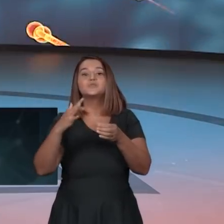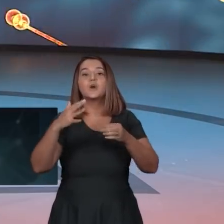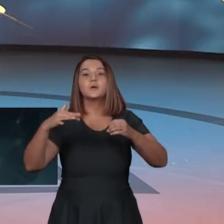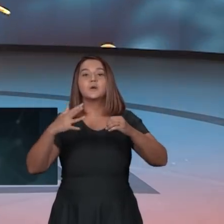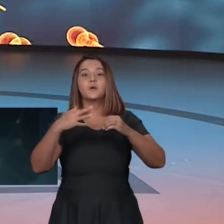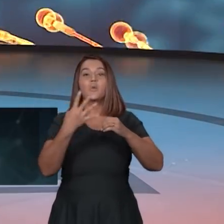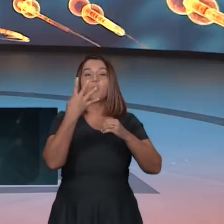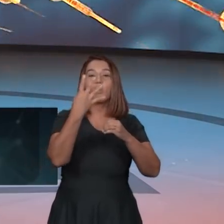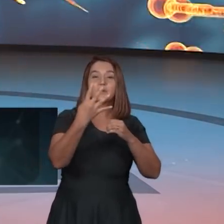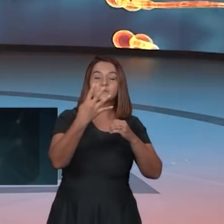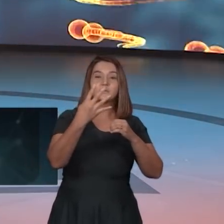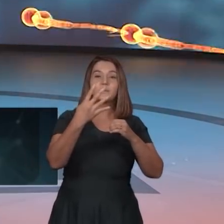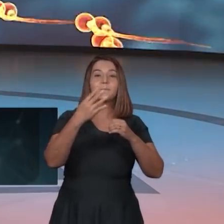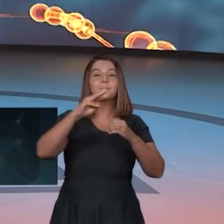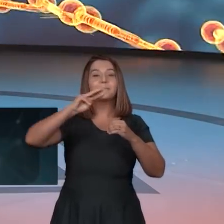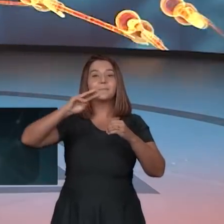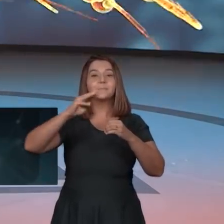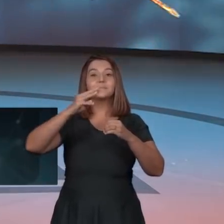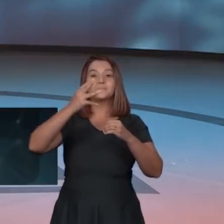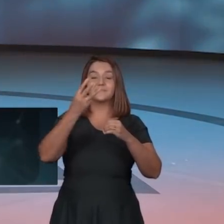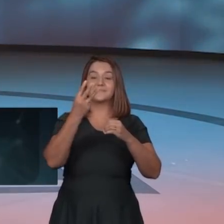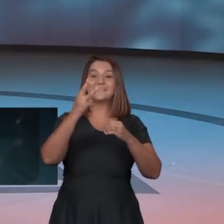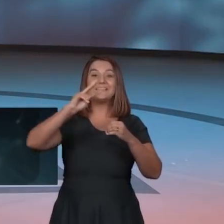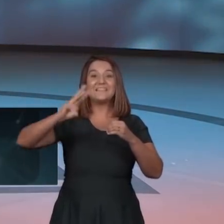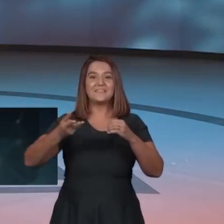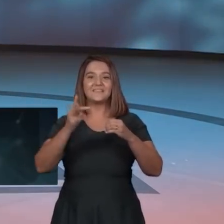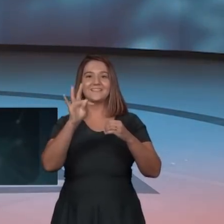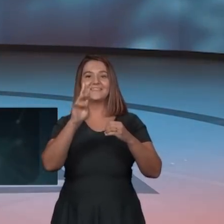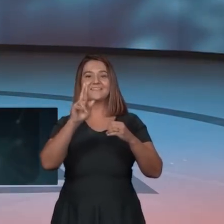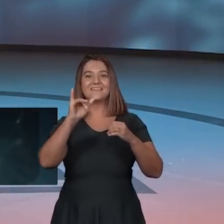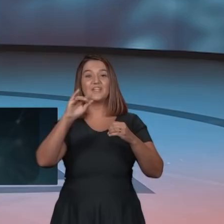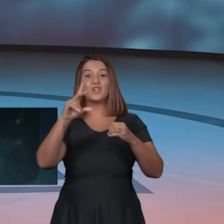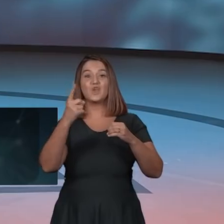cerca de 10 mil óvulos. Então veja bem,